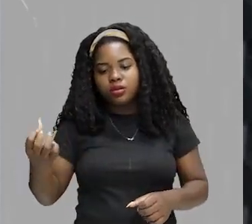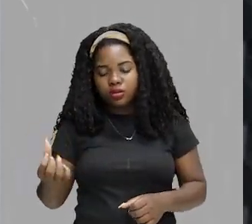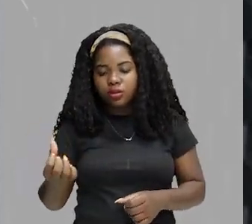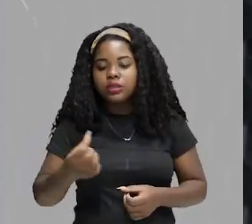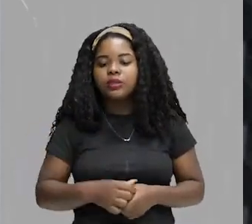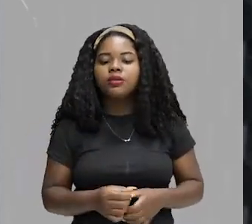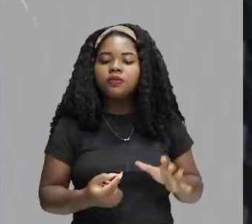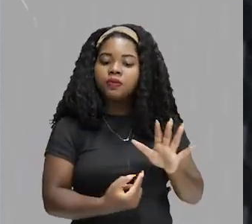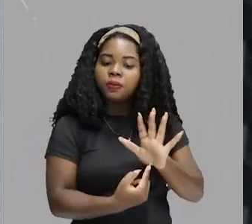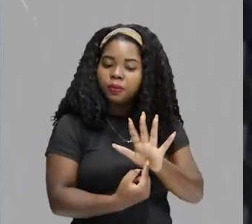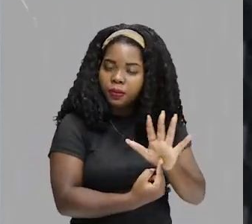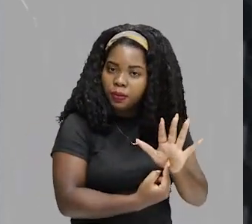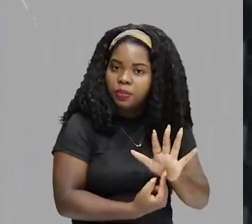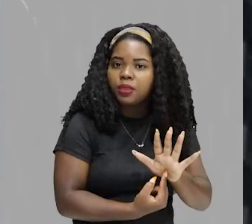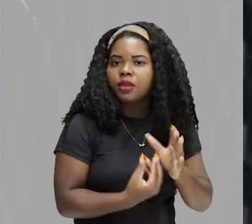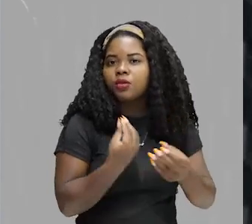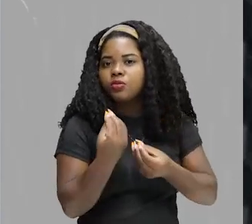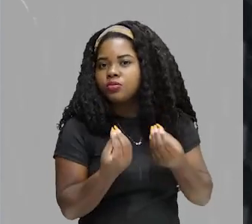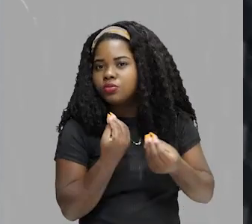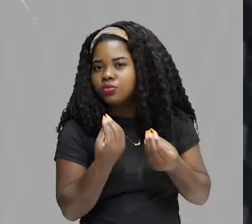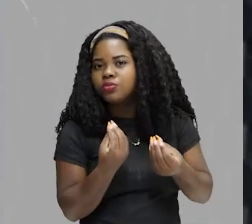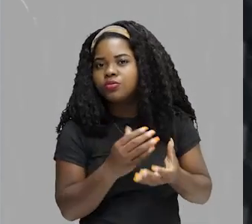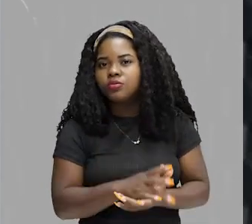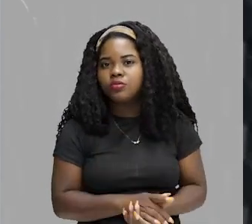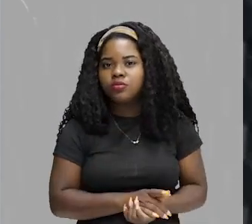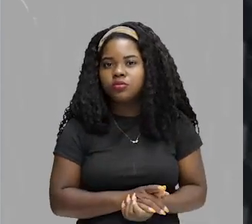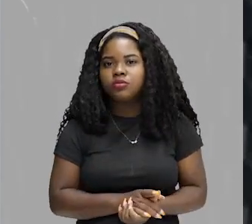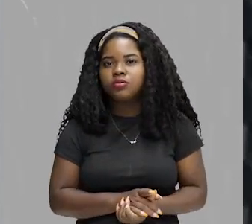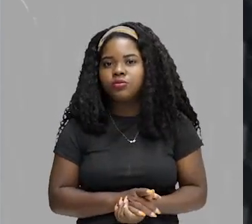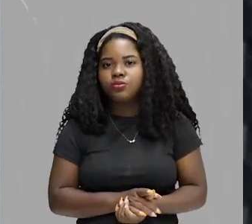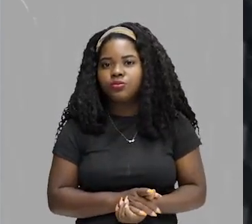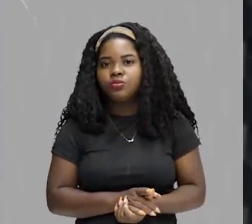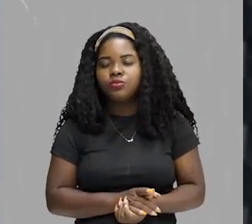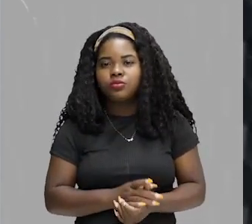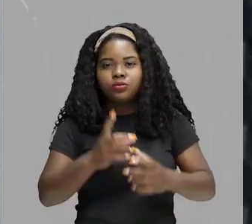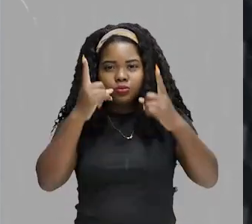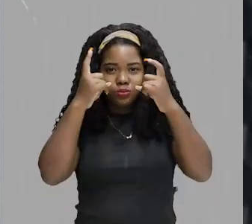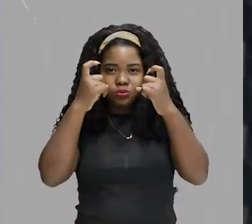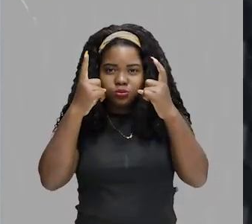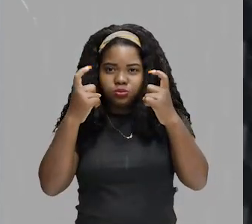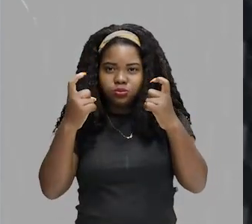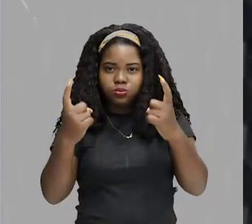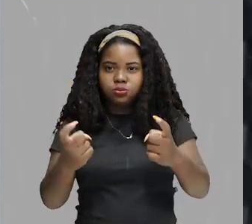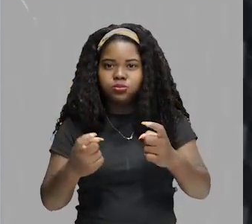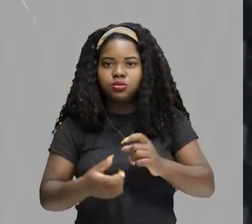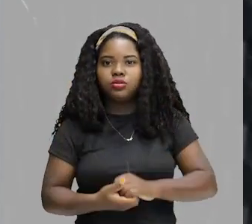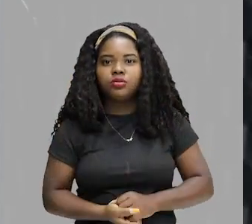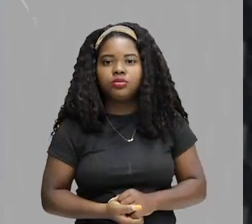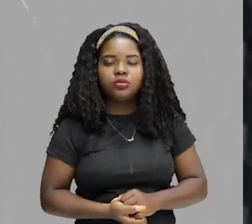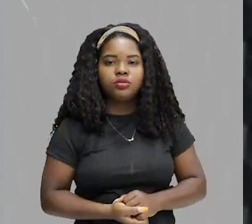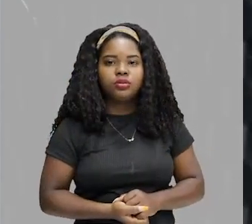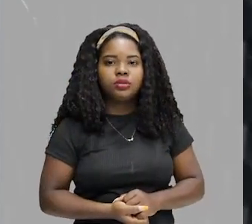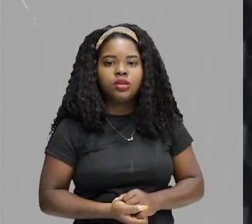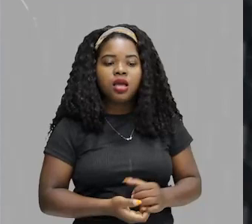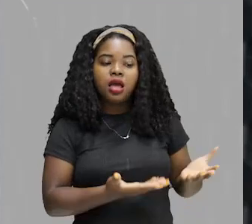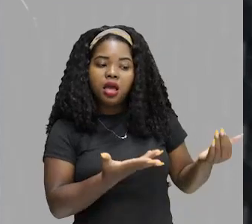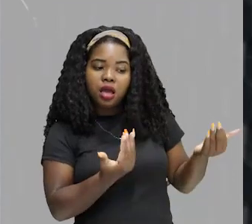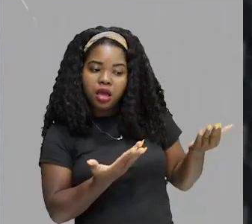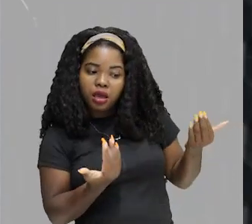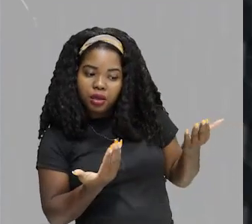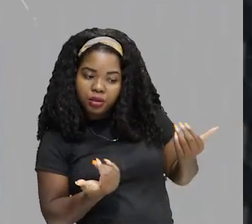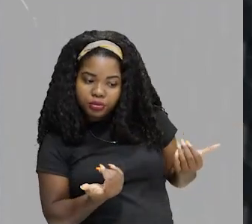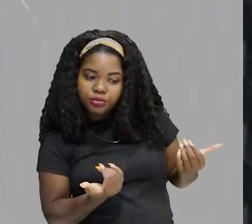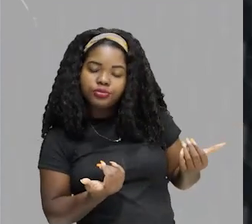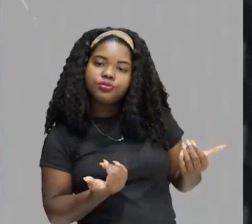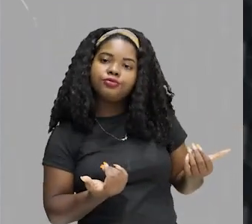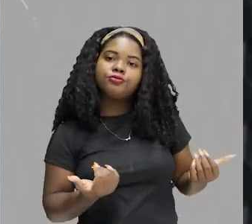foi apresentado como uma modalidade altamente violenta. Eram jovens que eram ali